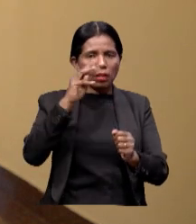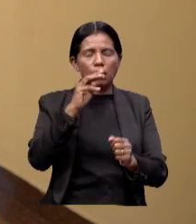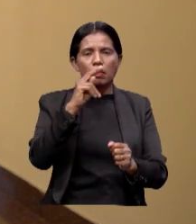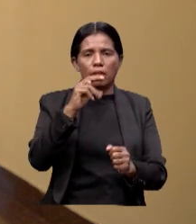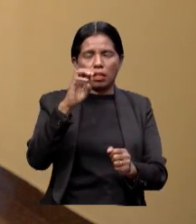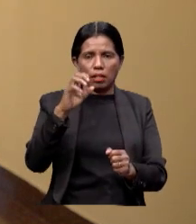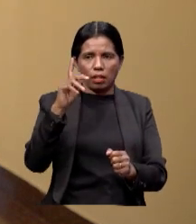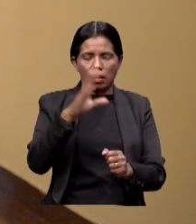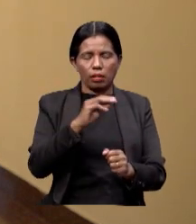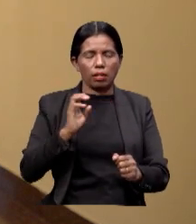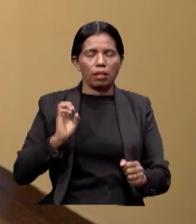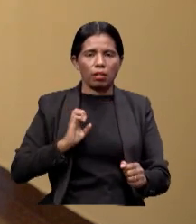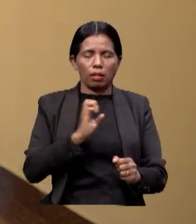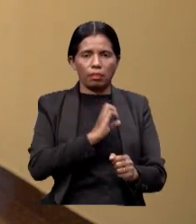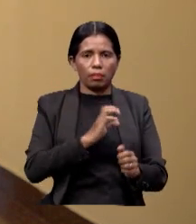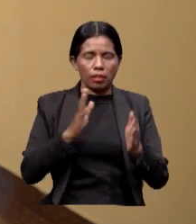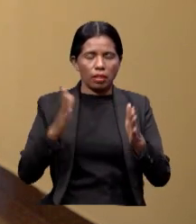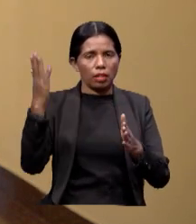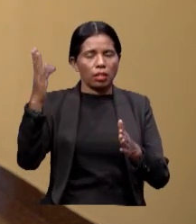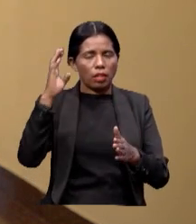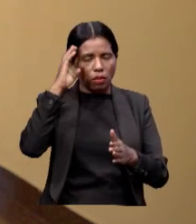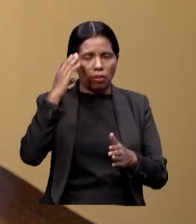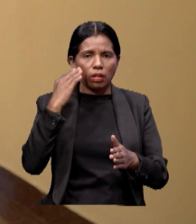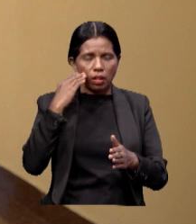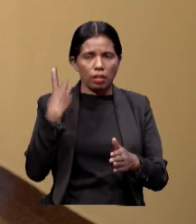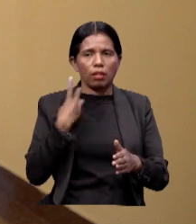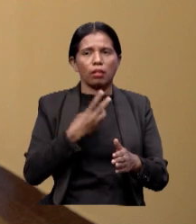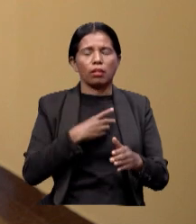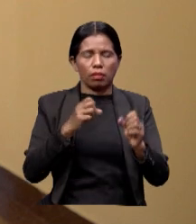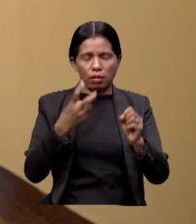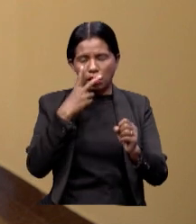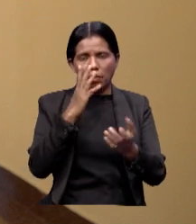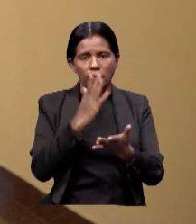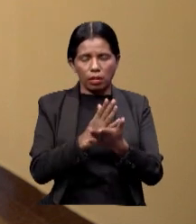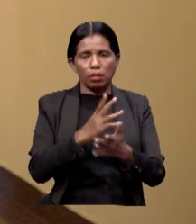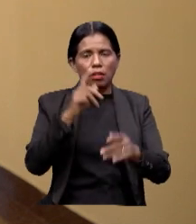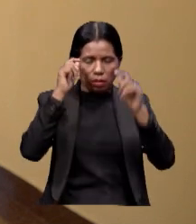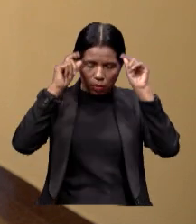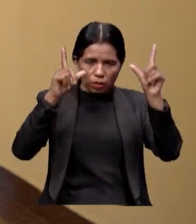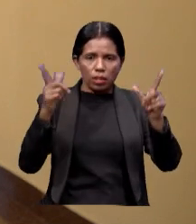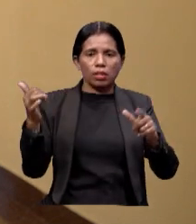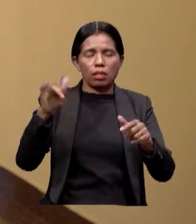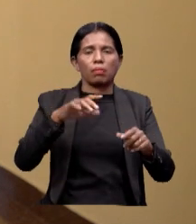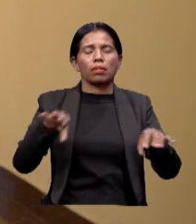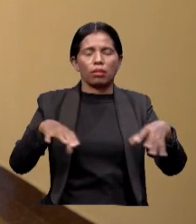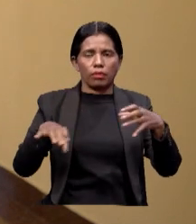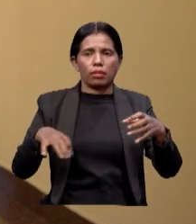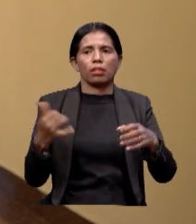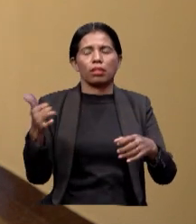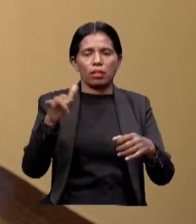tine embaixada ada iha Korea do Sul itne ari do sira para atual prevenção ba Timor Oeste ne bem ke iha Korea do Sul atnu ne sira